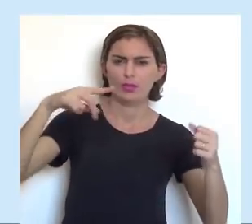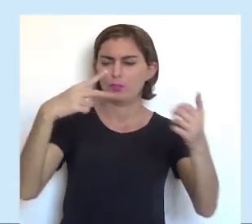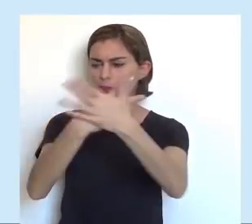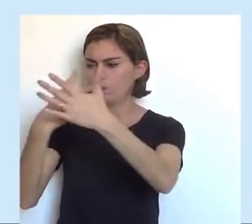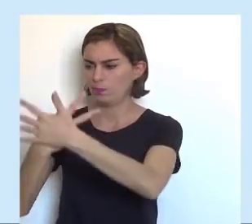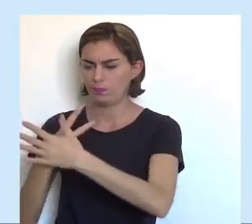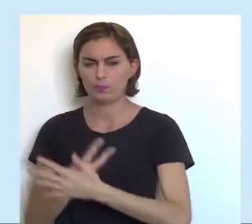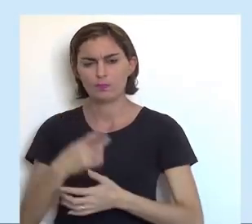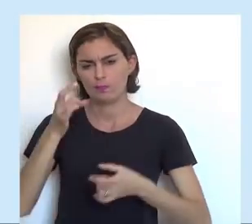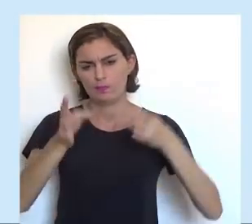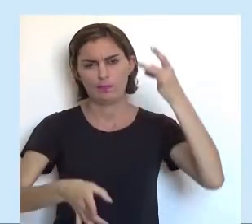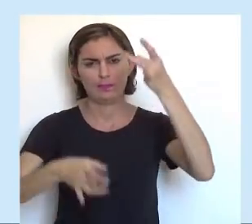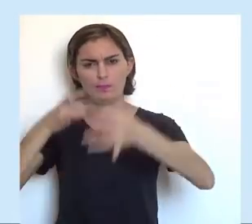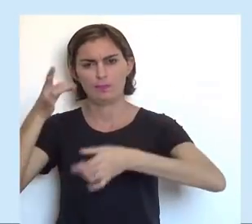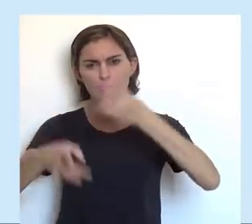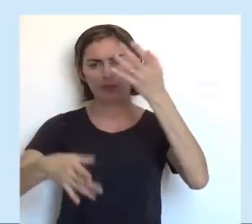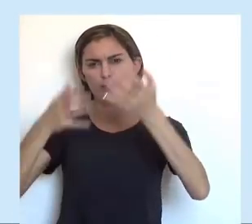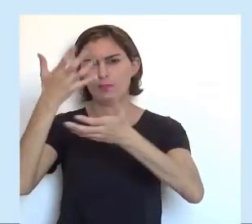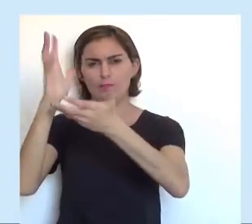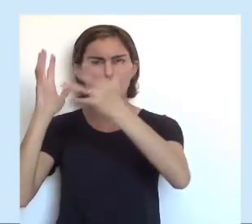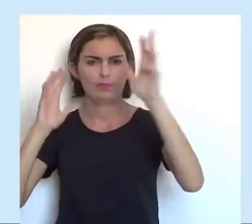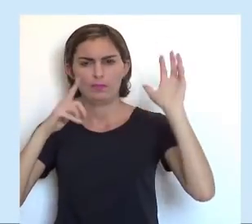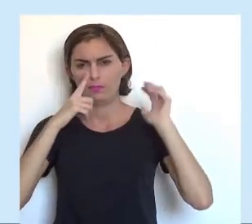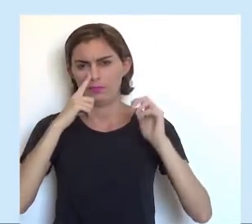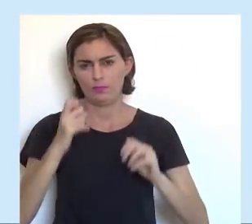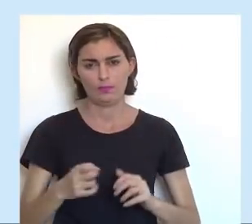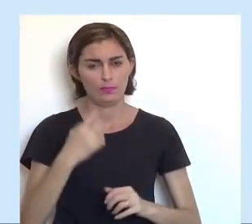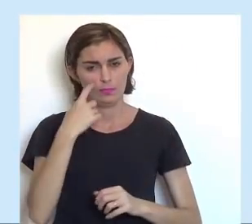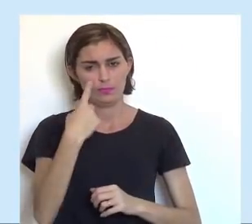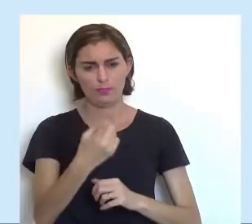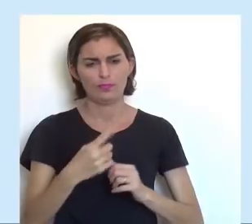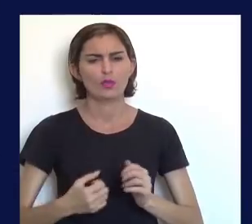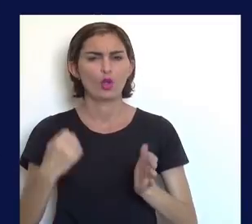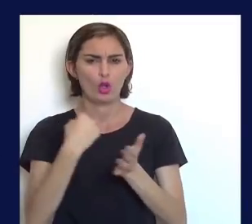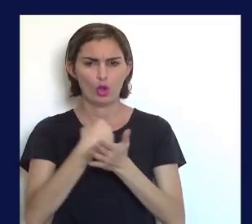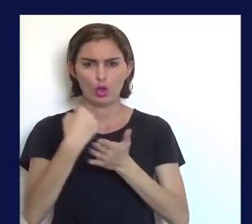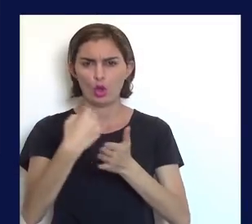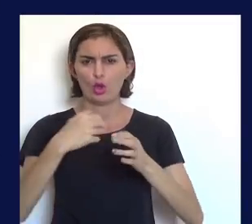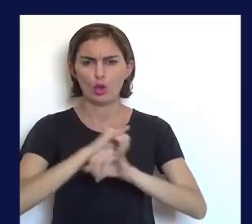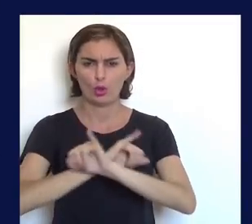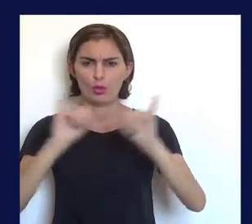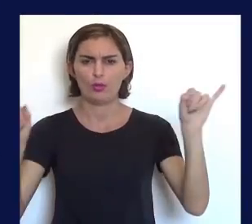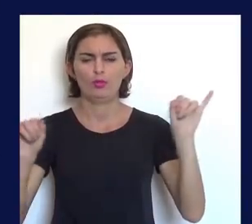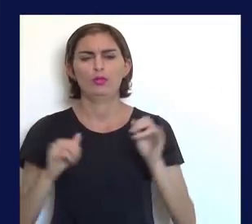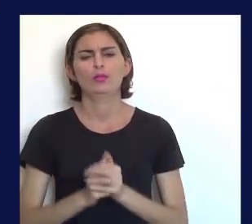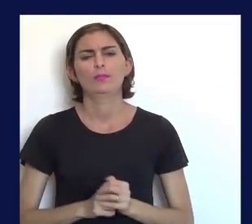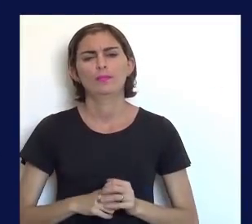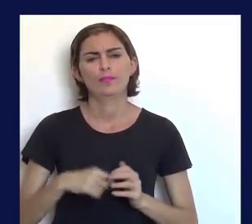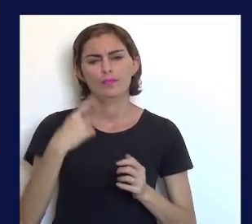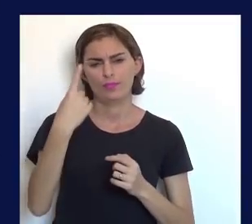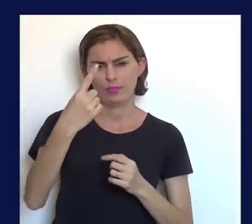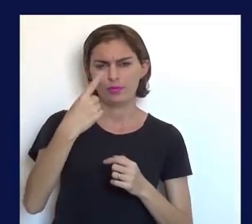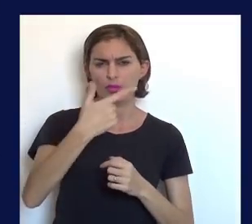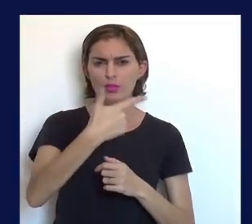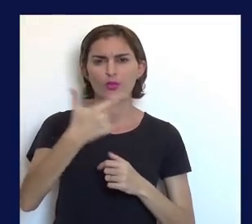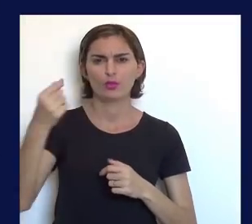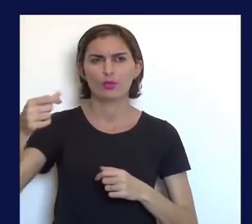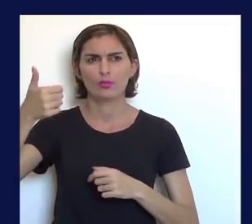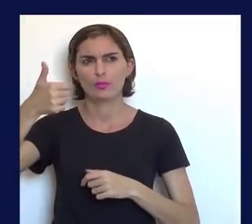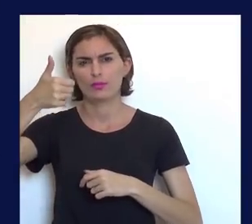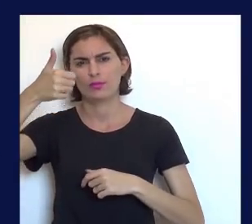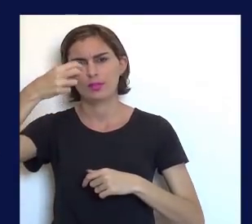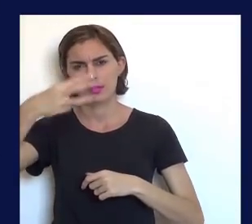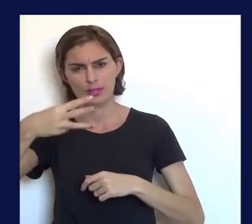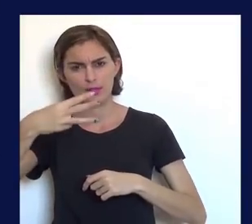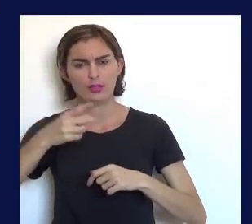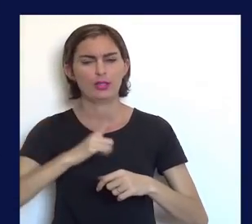forma inadequada no meio ambiente com a dengue. Olha só essa nota de 2014. Em